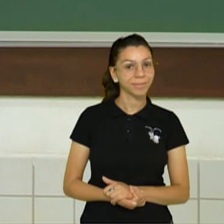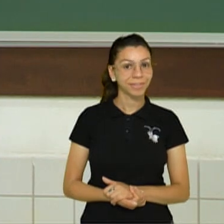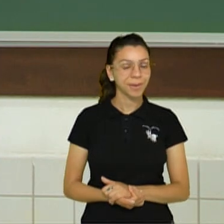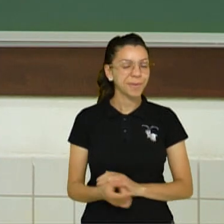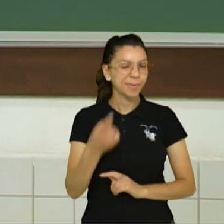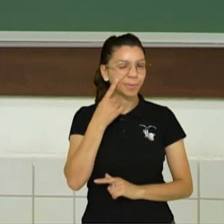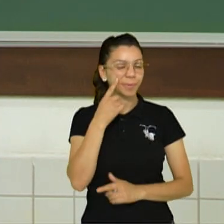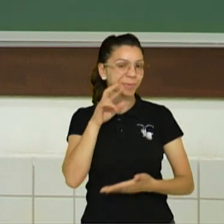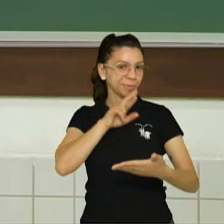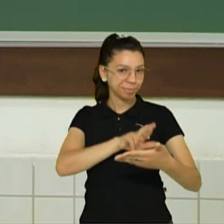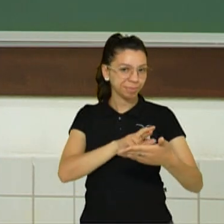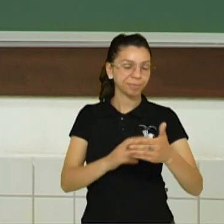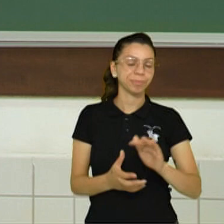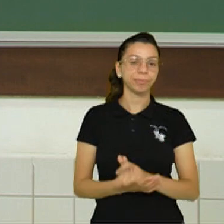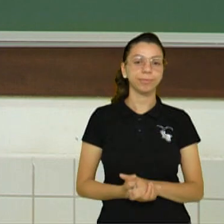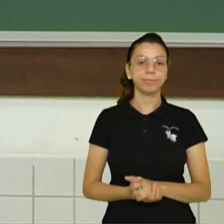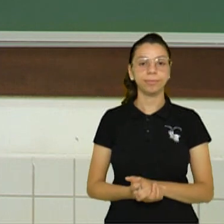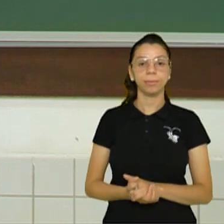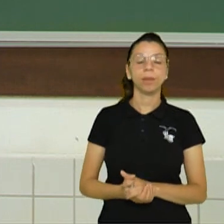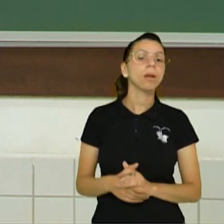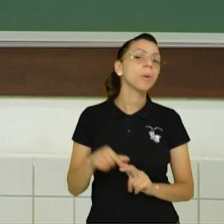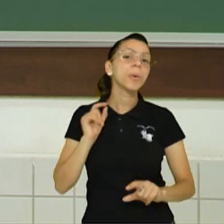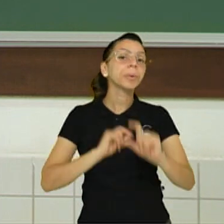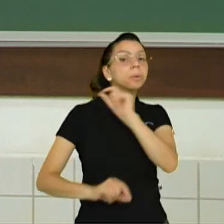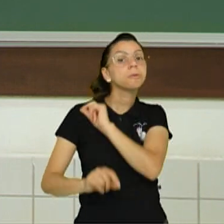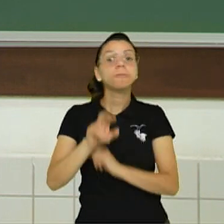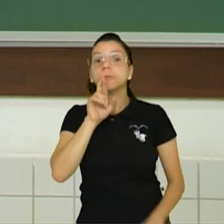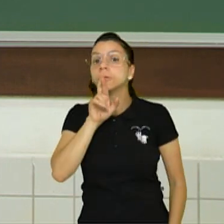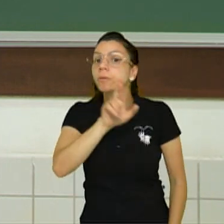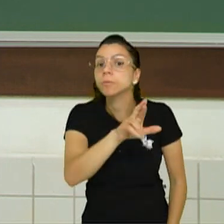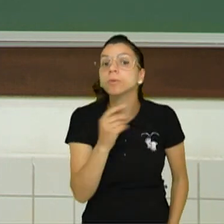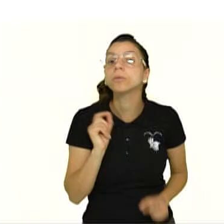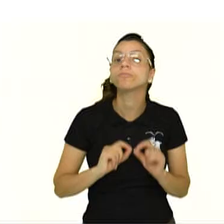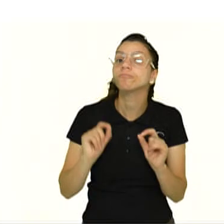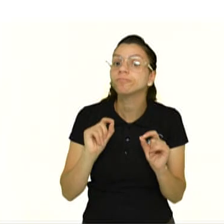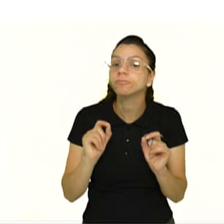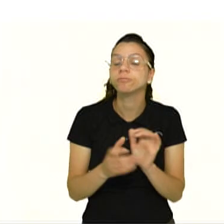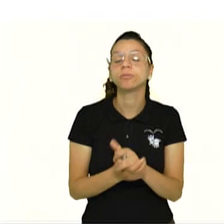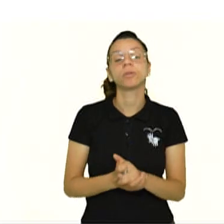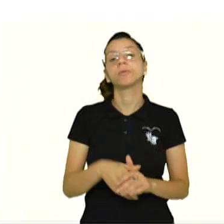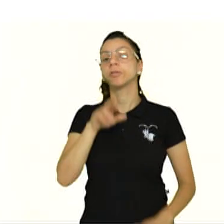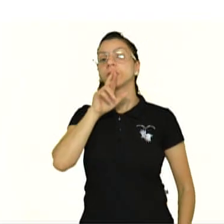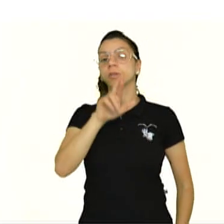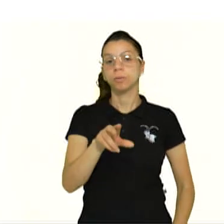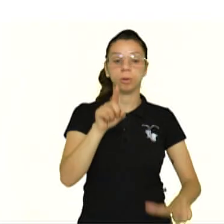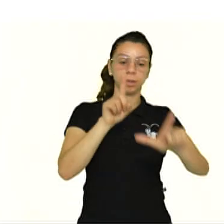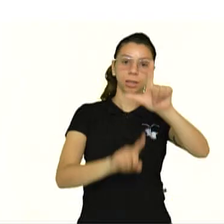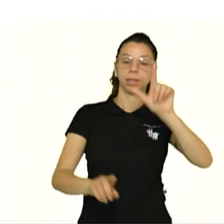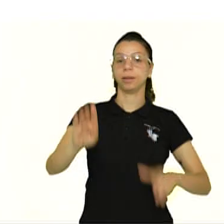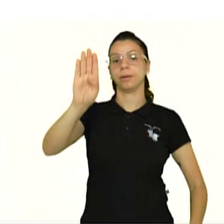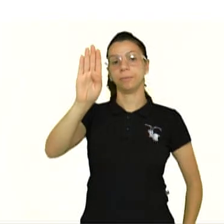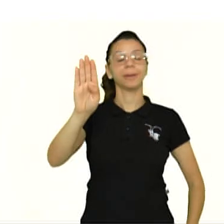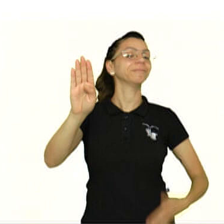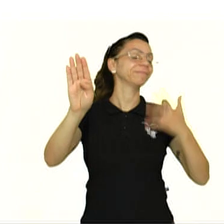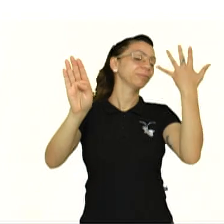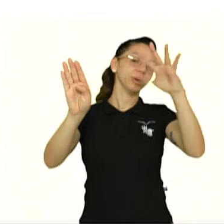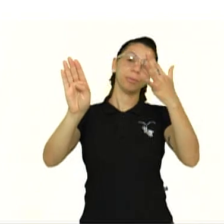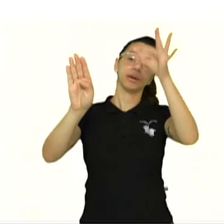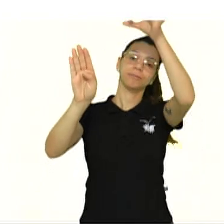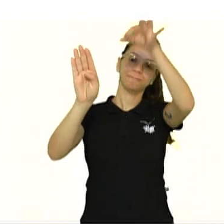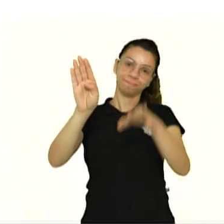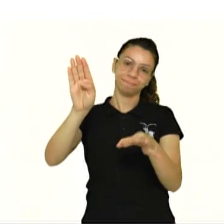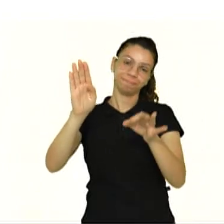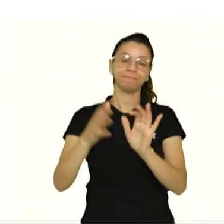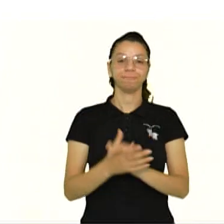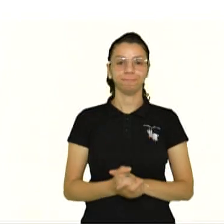Vamos para a correção? Então, gente, o que vocês marcaram? Se vocês marcaram a alternativa B, meus parabéns, acertaram. Vamos